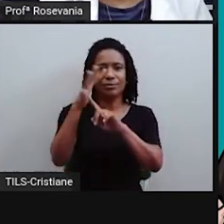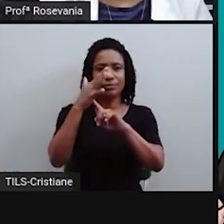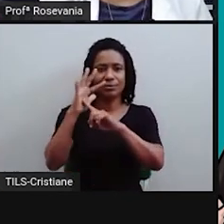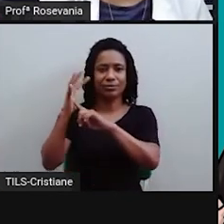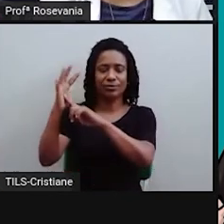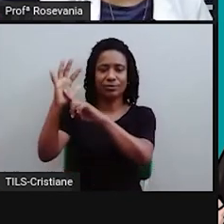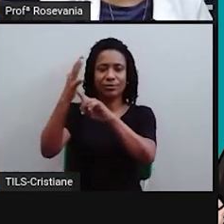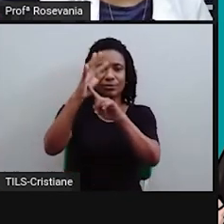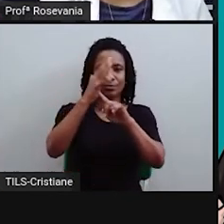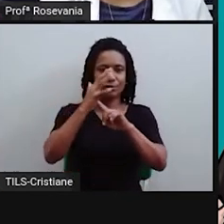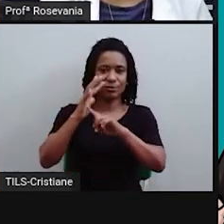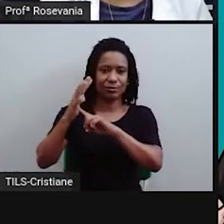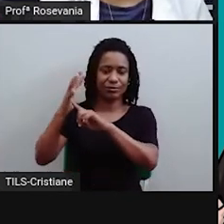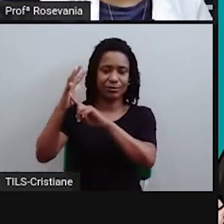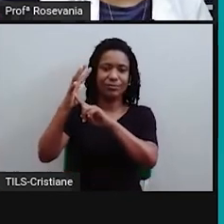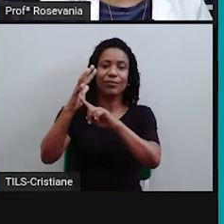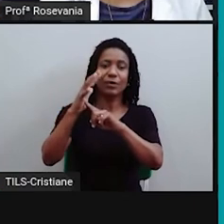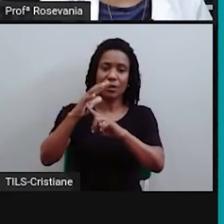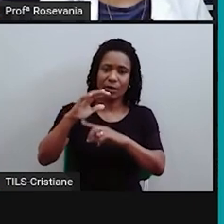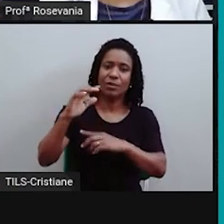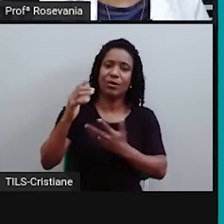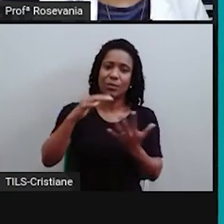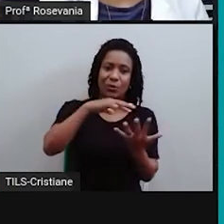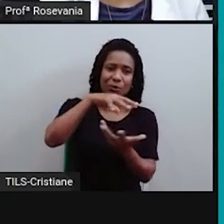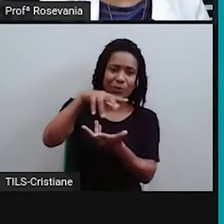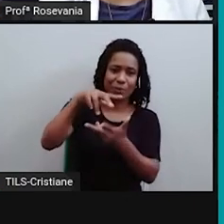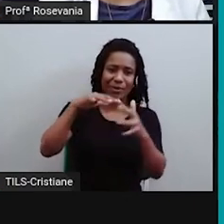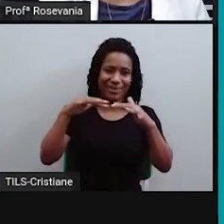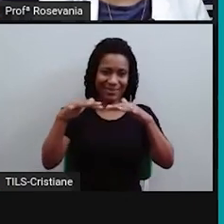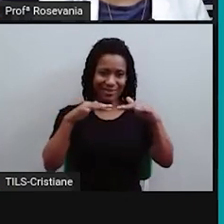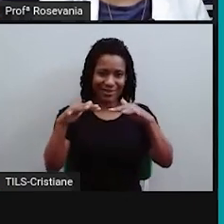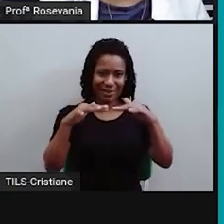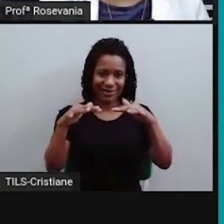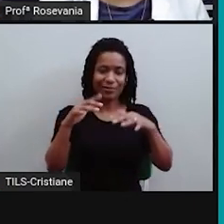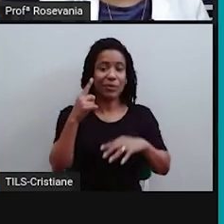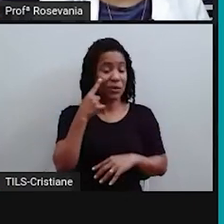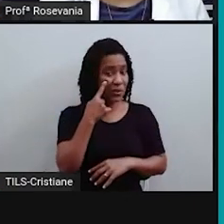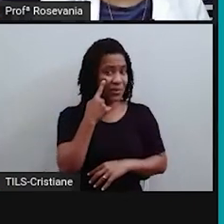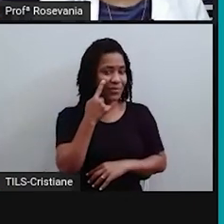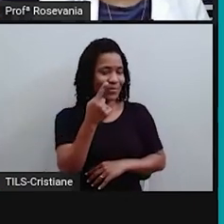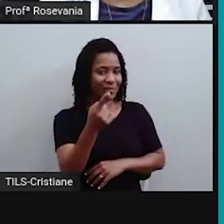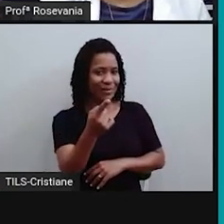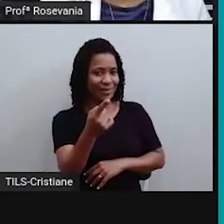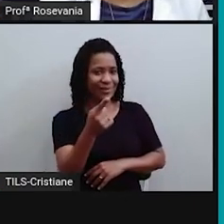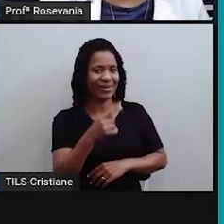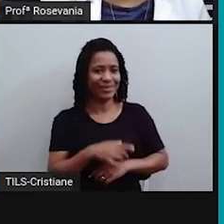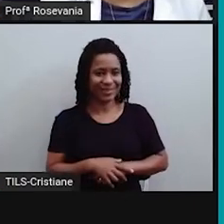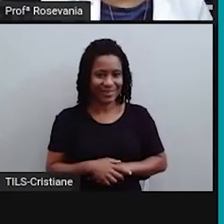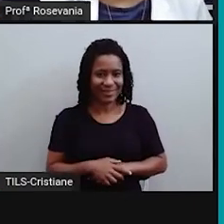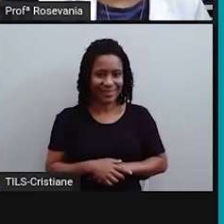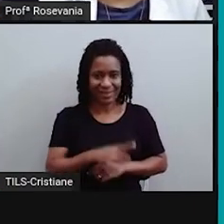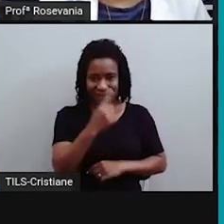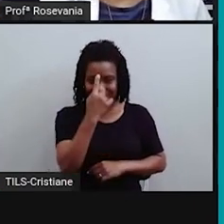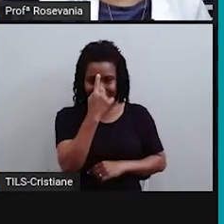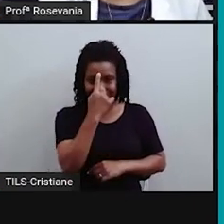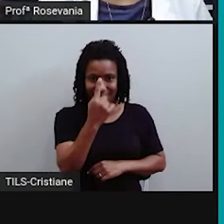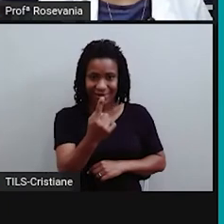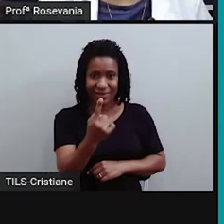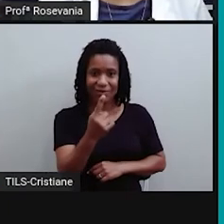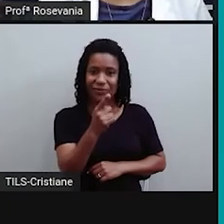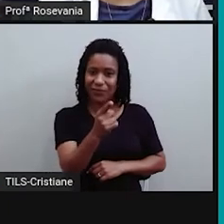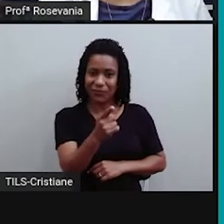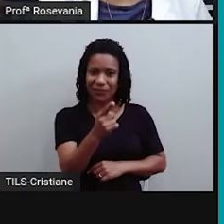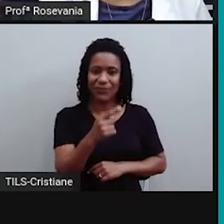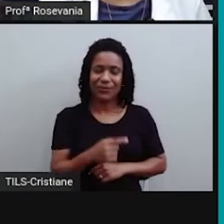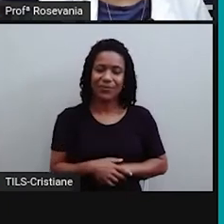muda de posição, né? Aqui, só para a gente ver isso, né, lembrar a questãozinha da praia, a